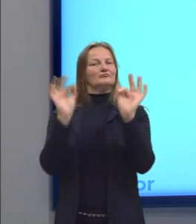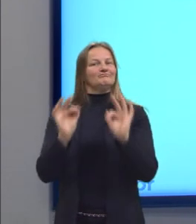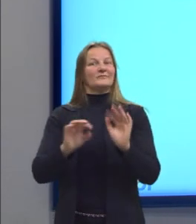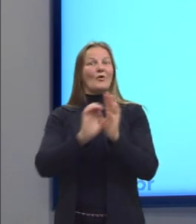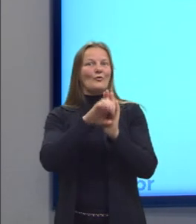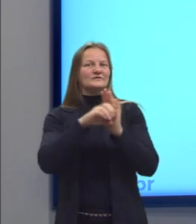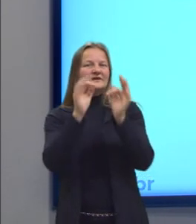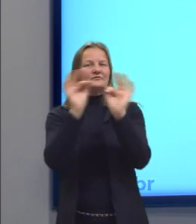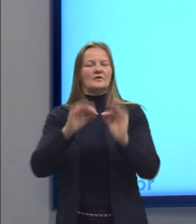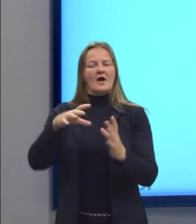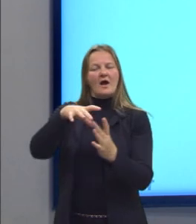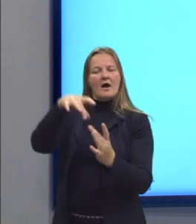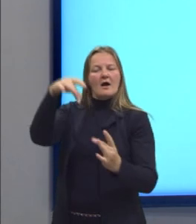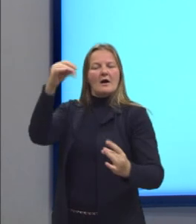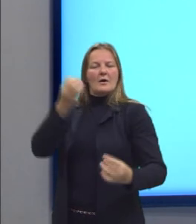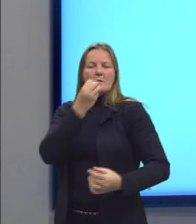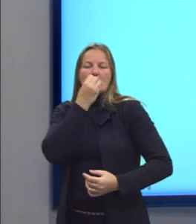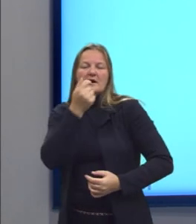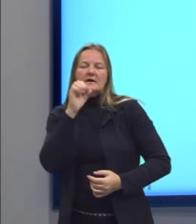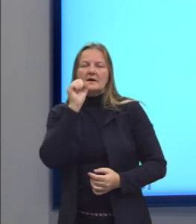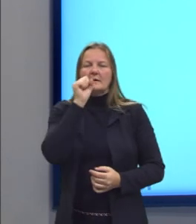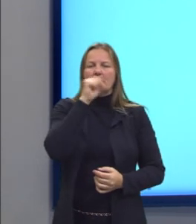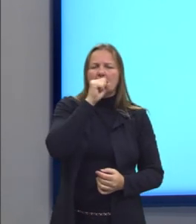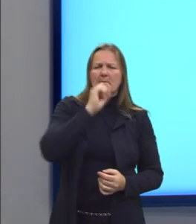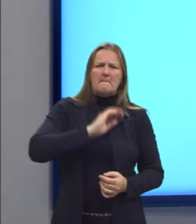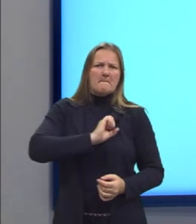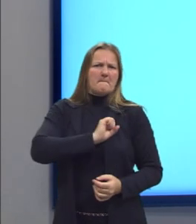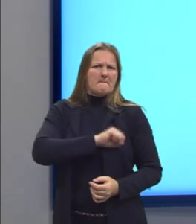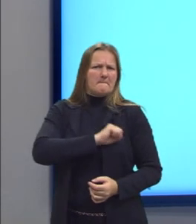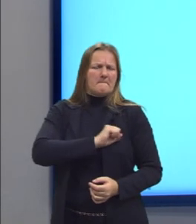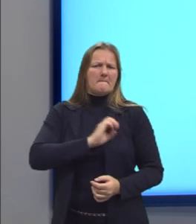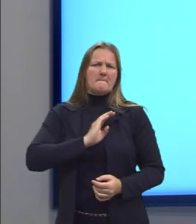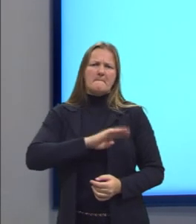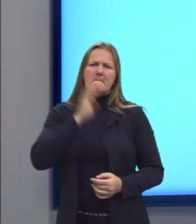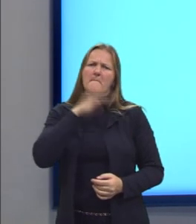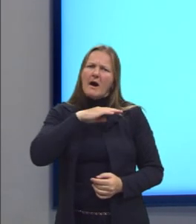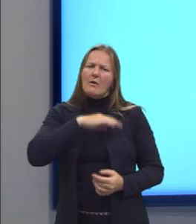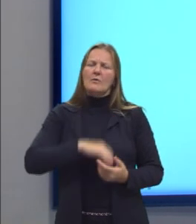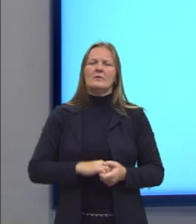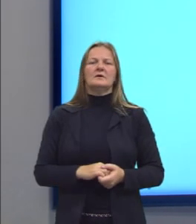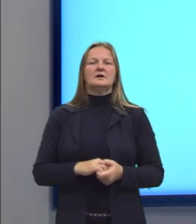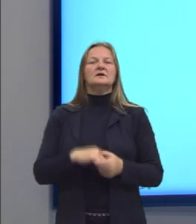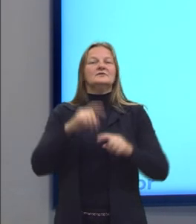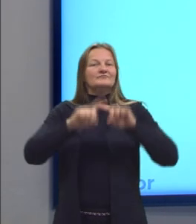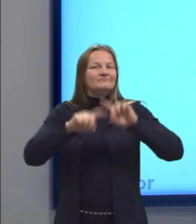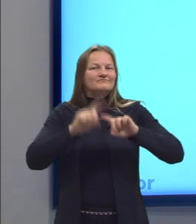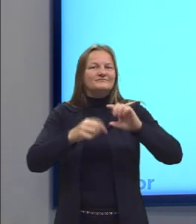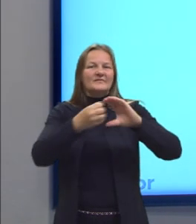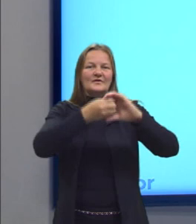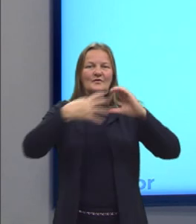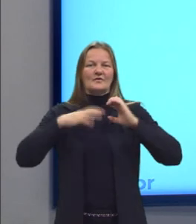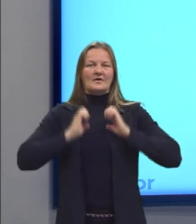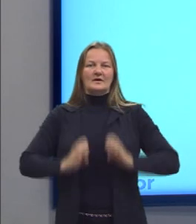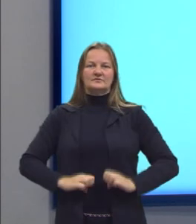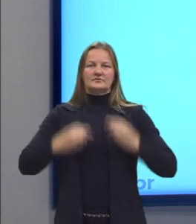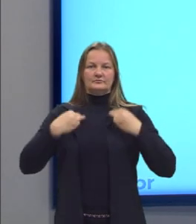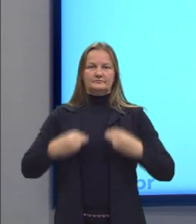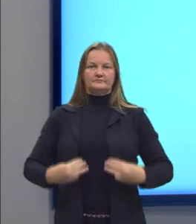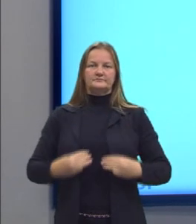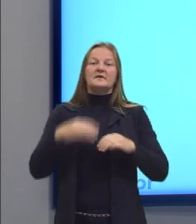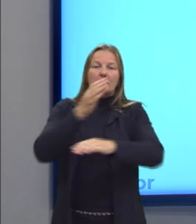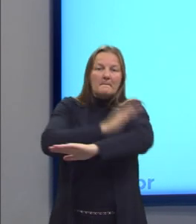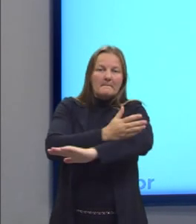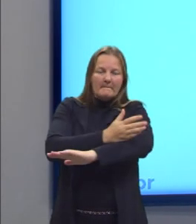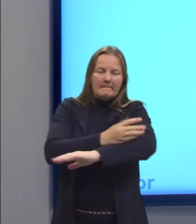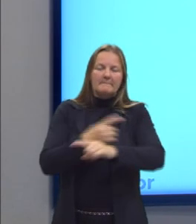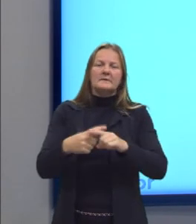a alma o bem eo mal virtude Liberdade são fatores importantes dentro da ética medieval para